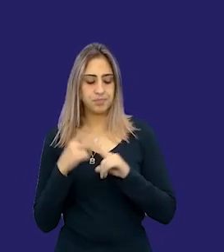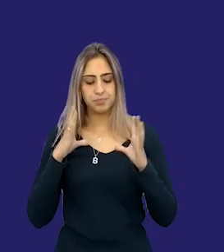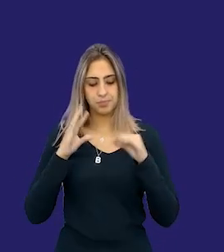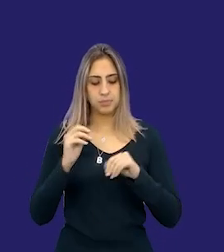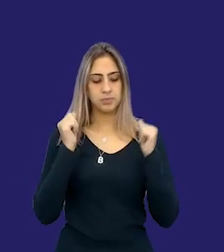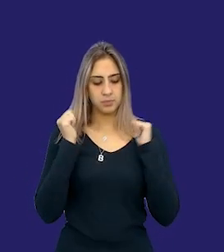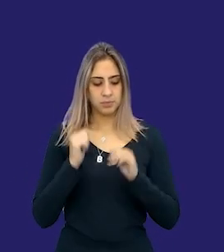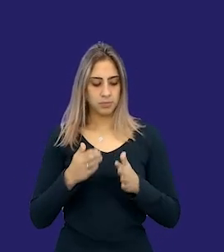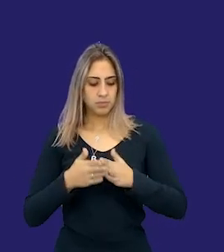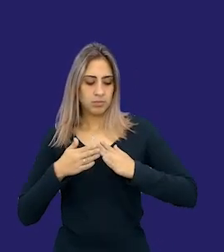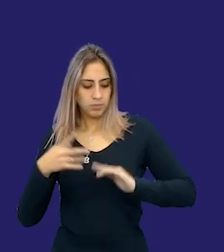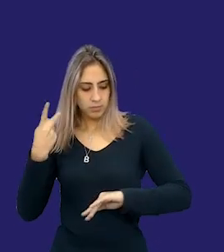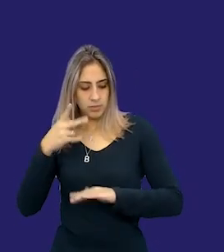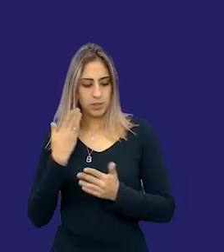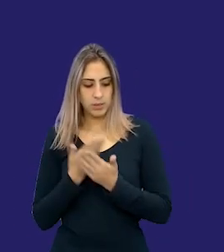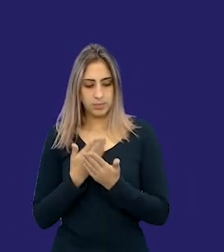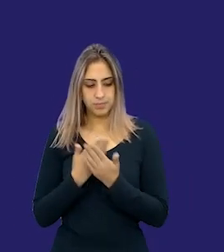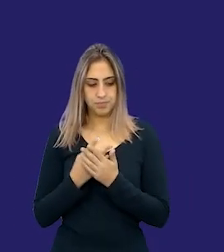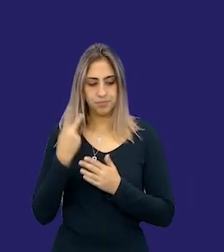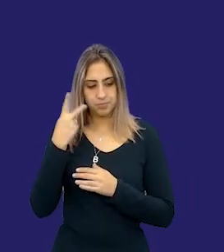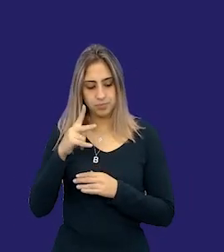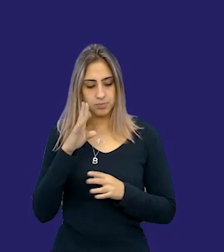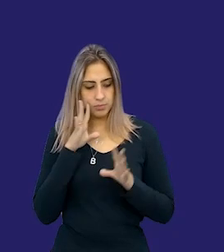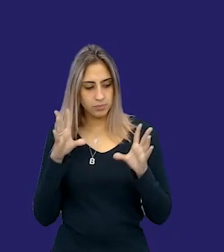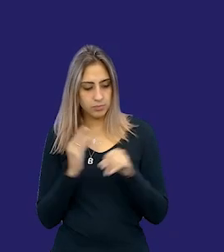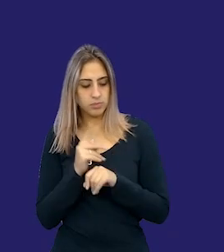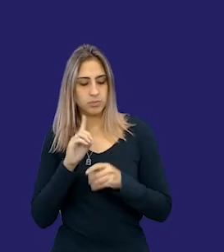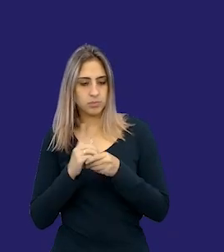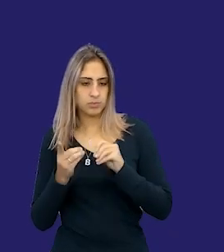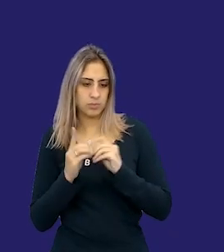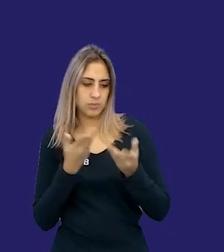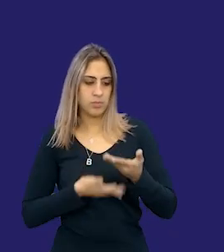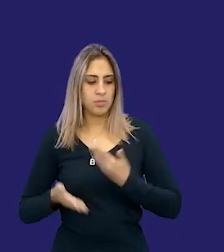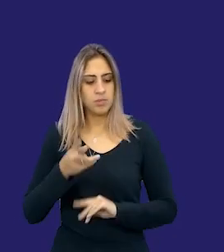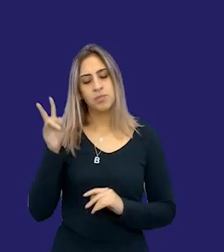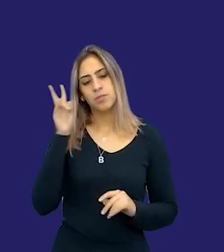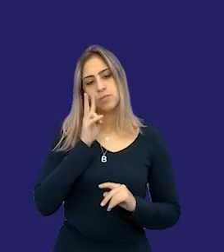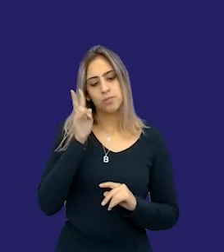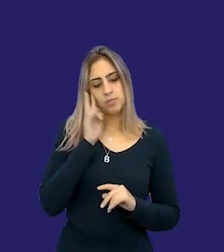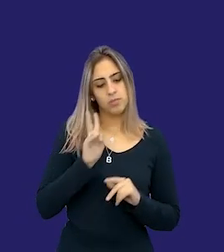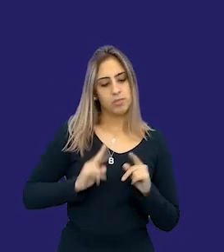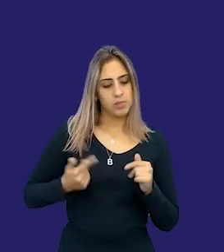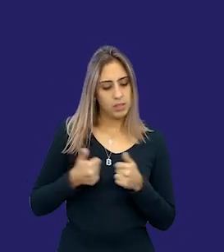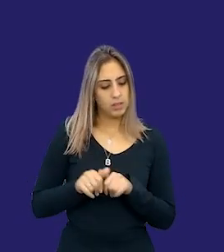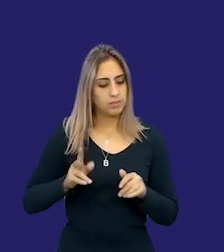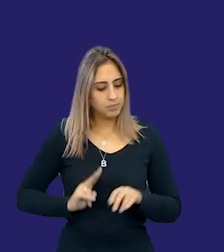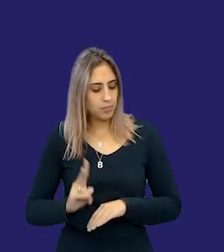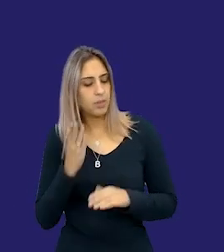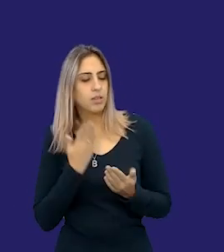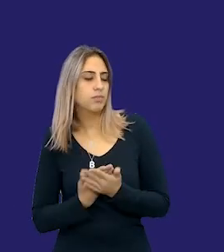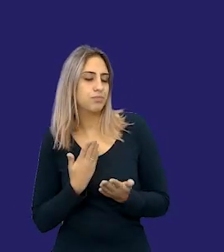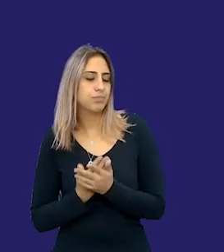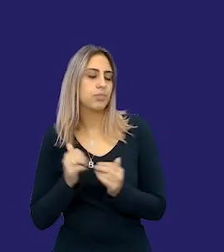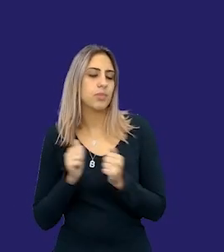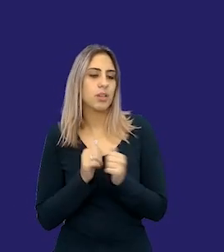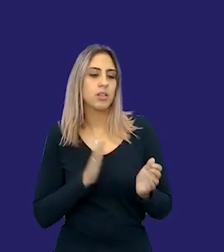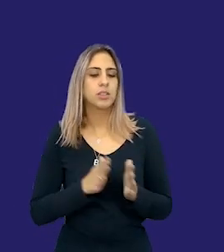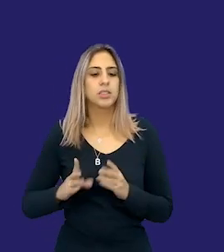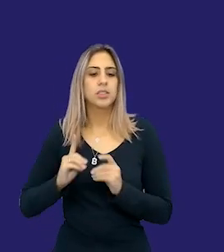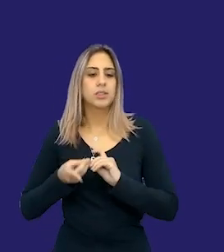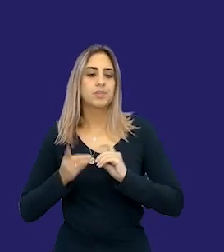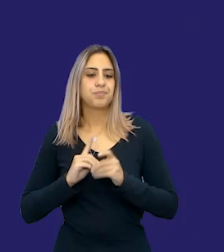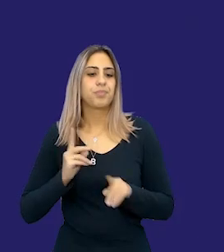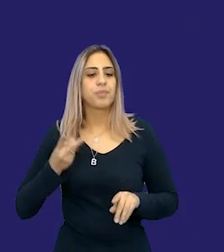pode favorecer o seu estudo e o seu planejamento didático. Lembrem-se que estamos sempre estudando uma sequência didática